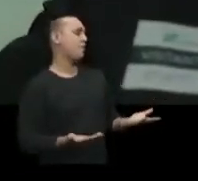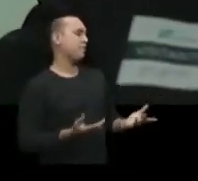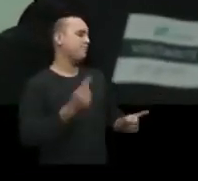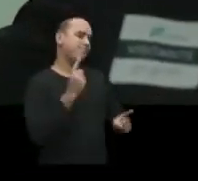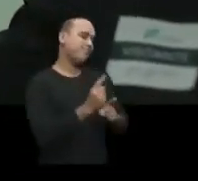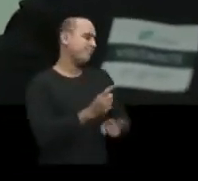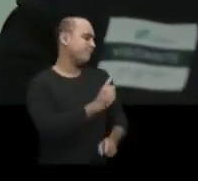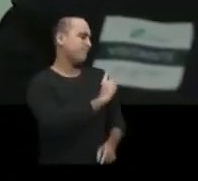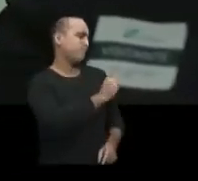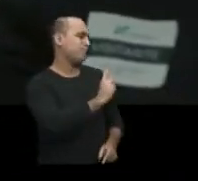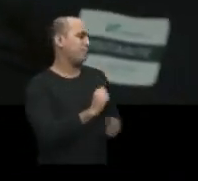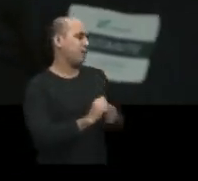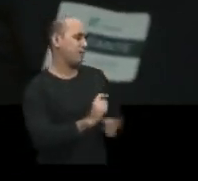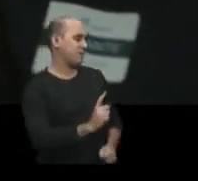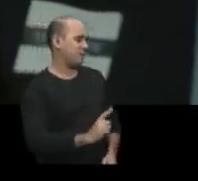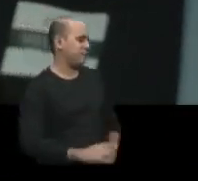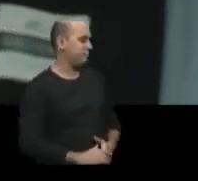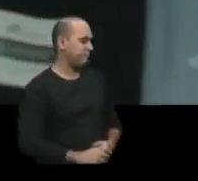Marli,